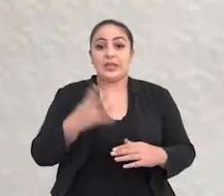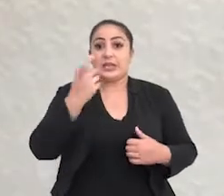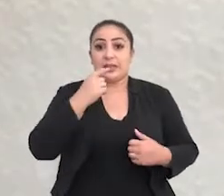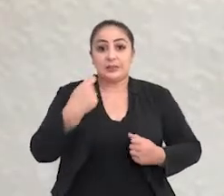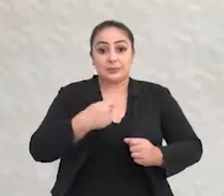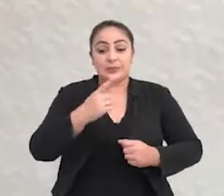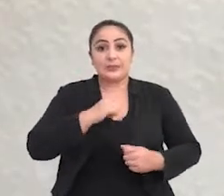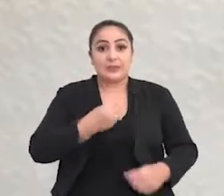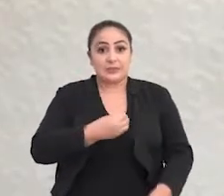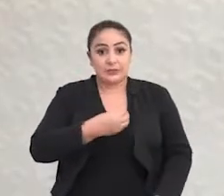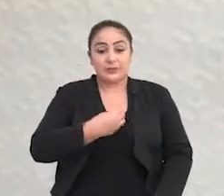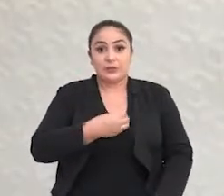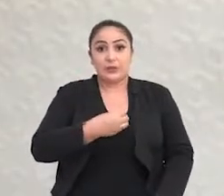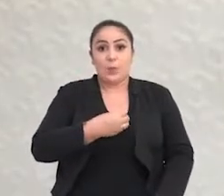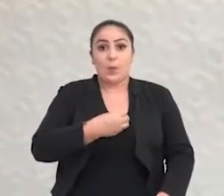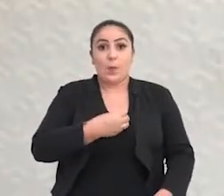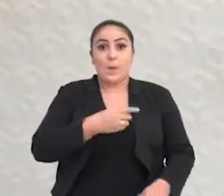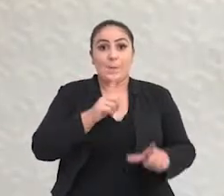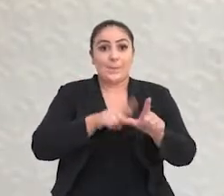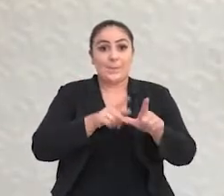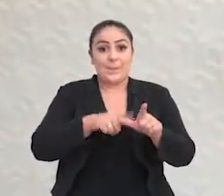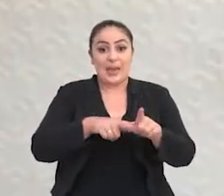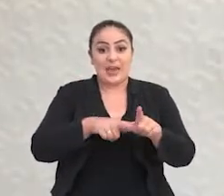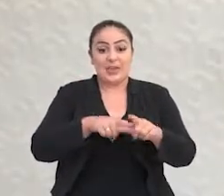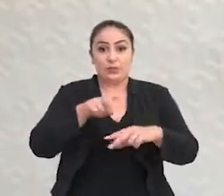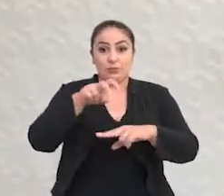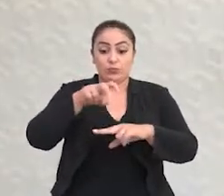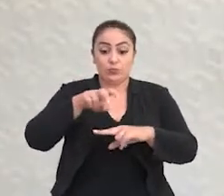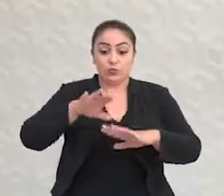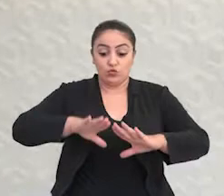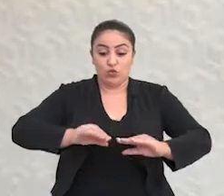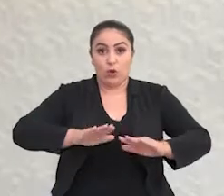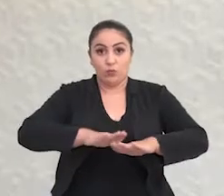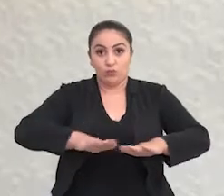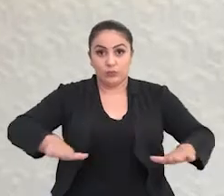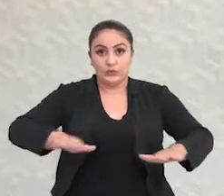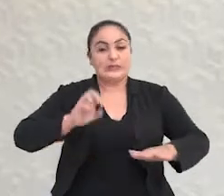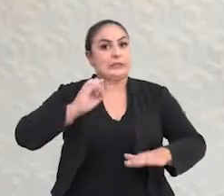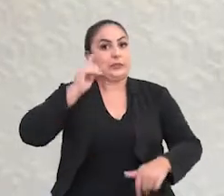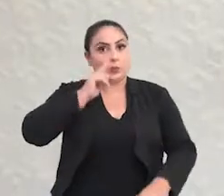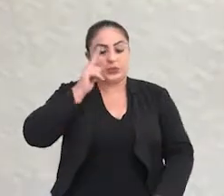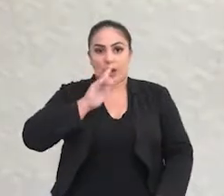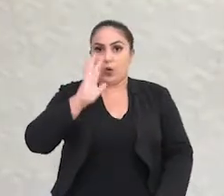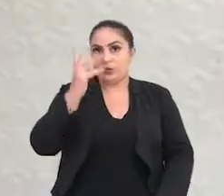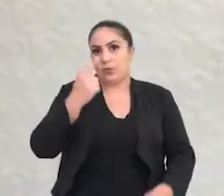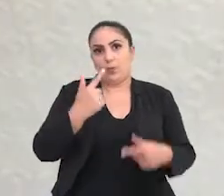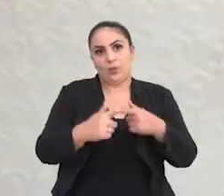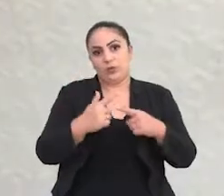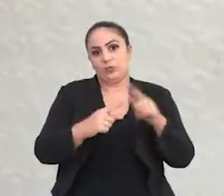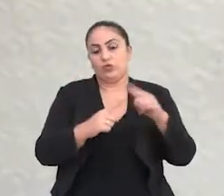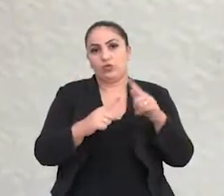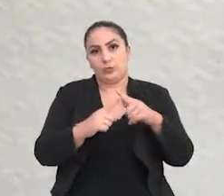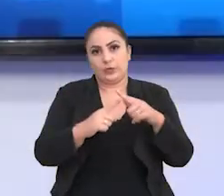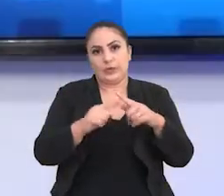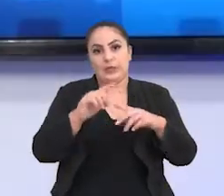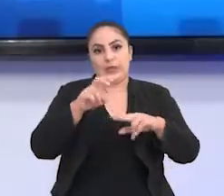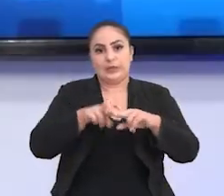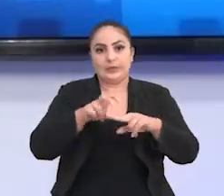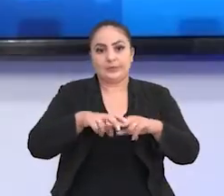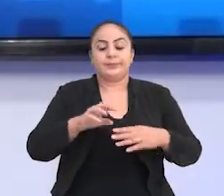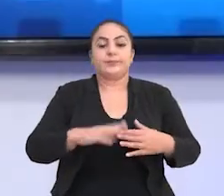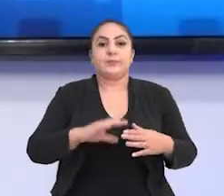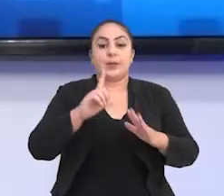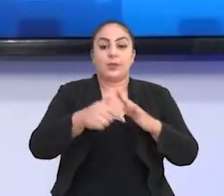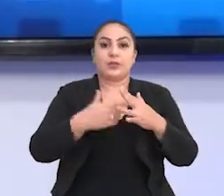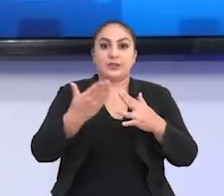A criança tem que estar com o pé encostado no chão, se isso não acontecer, né, por causa do tipo de cadeira, enfim. E